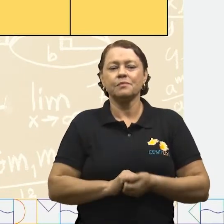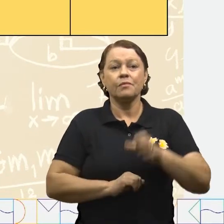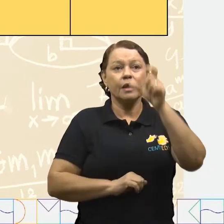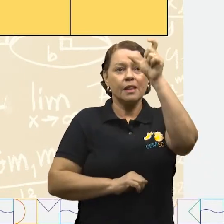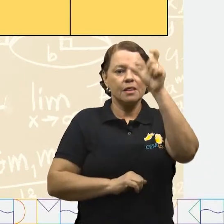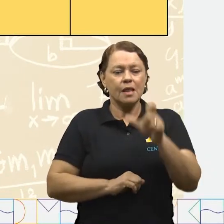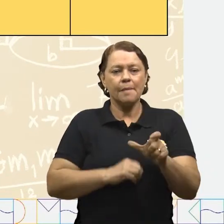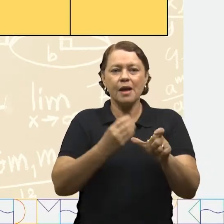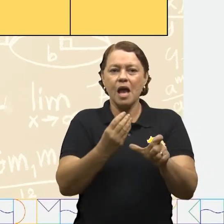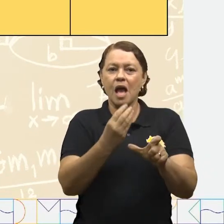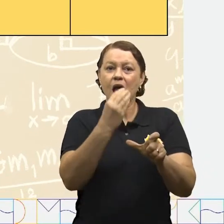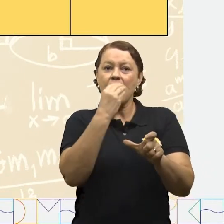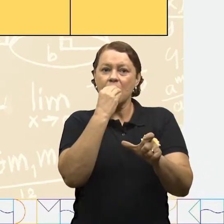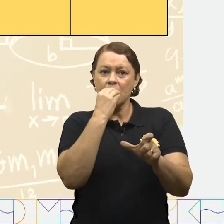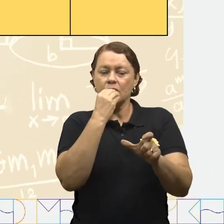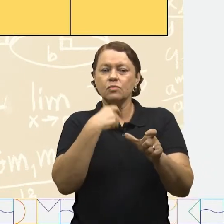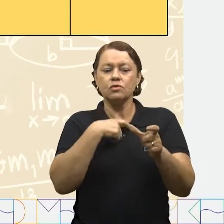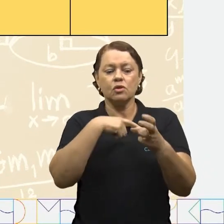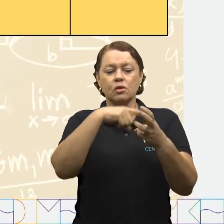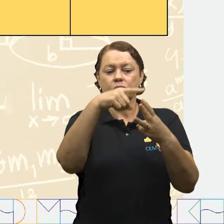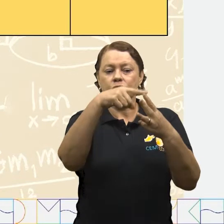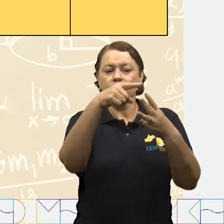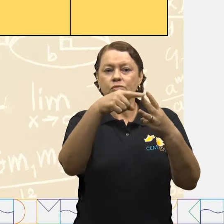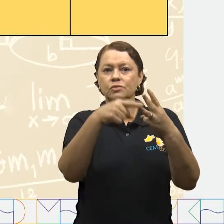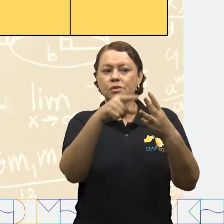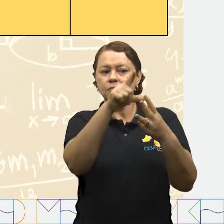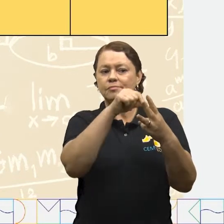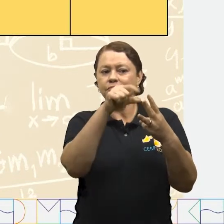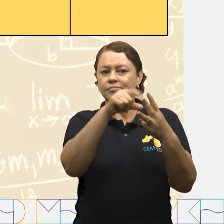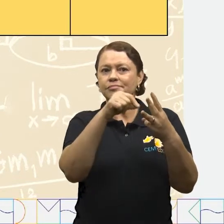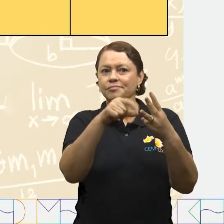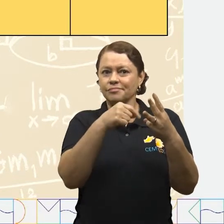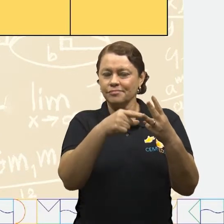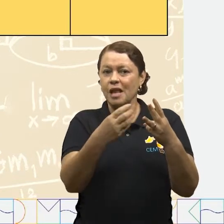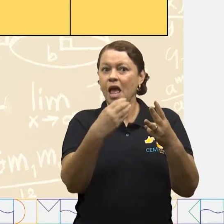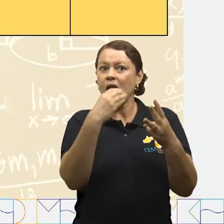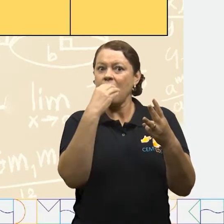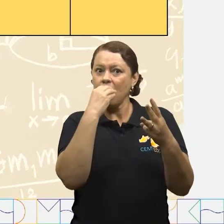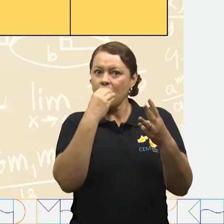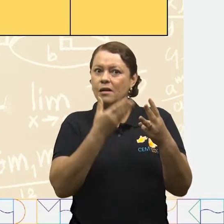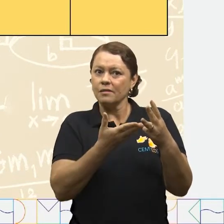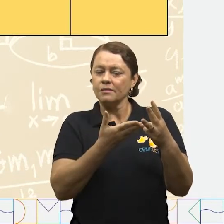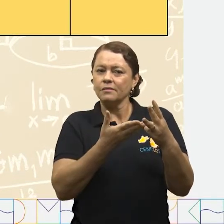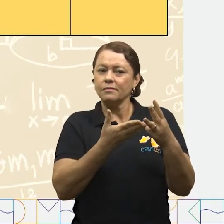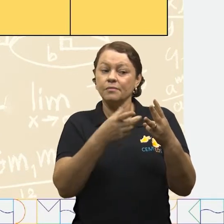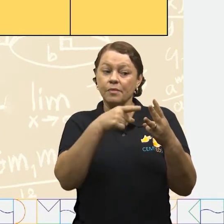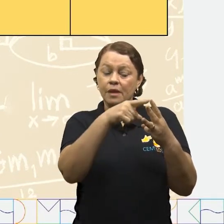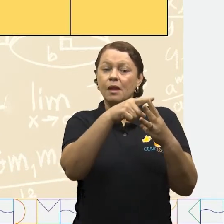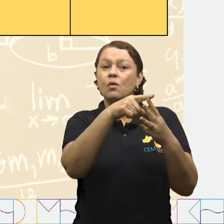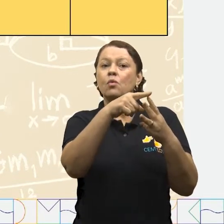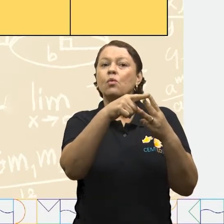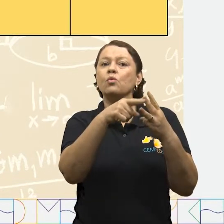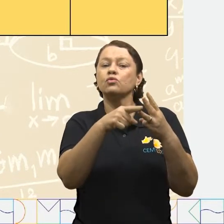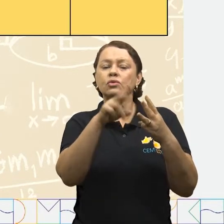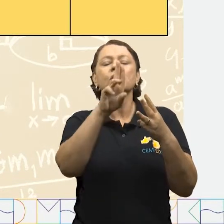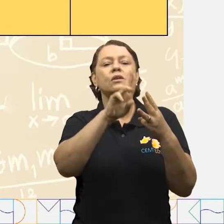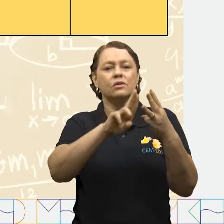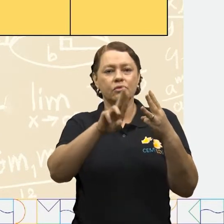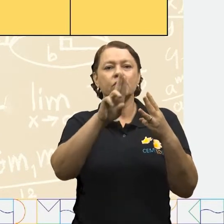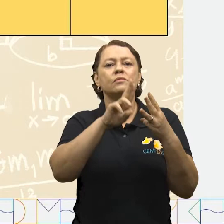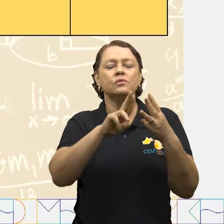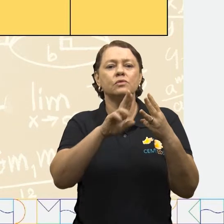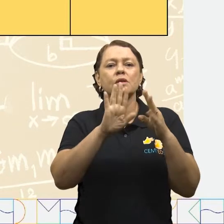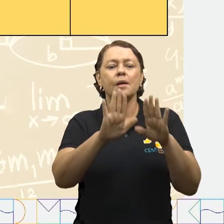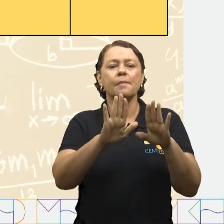sanduíches como o temos três opções no cardápio Vamos colocar as três opções de